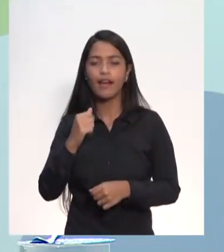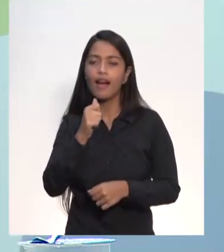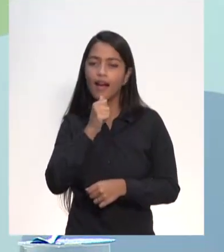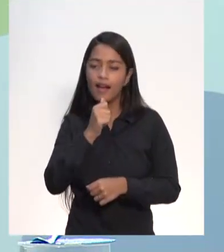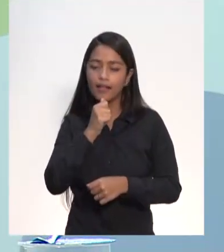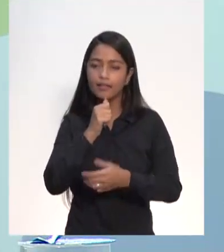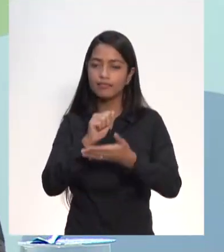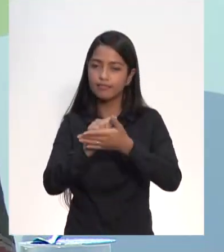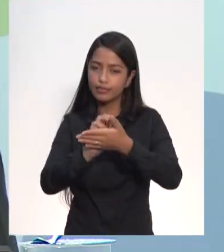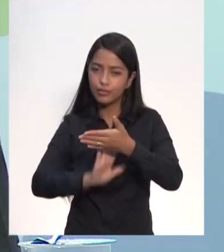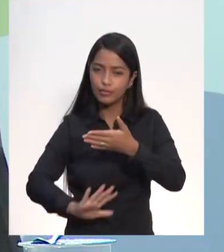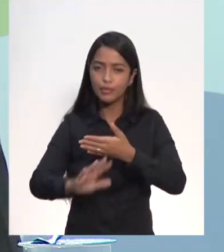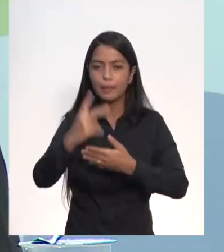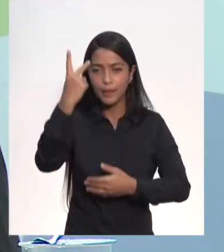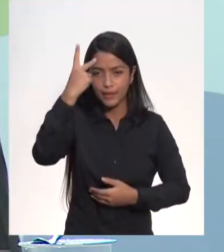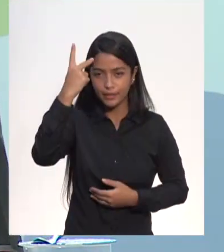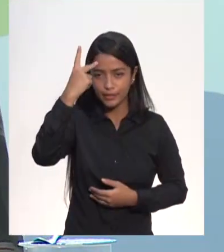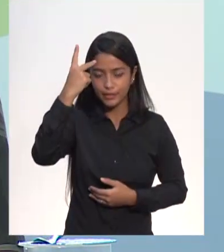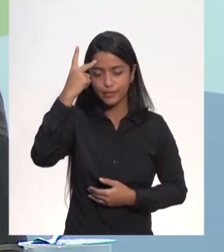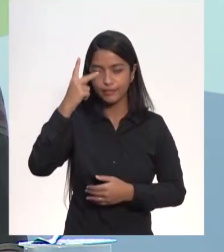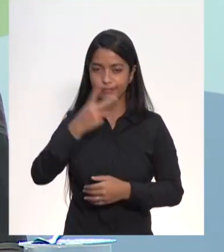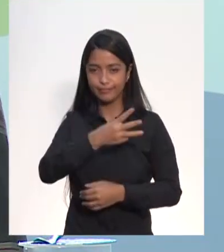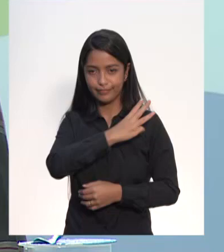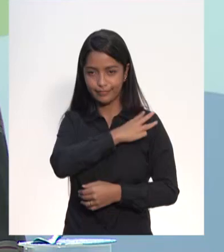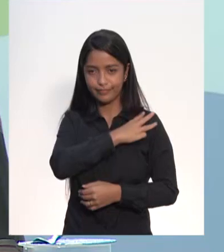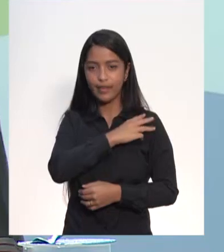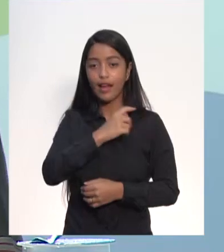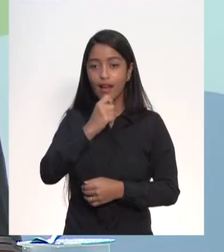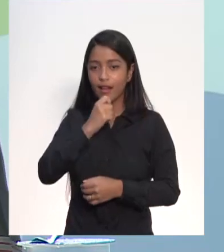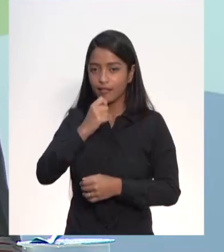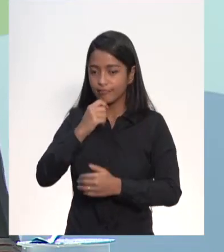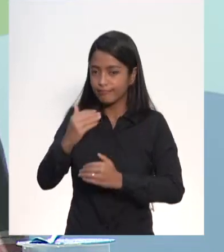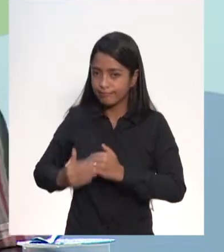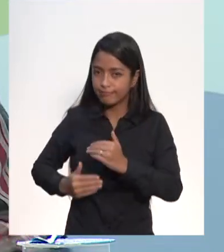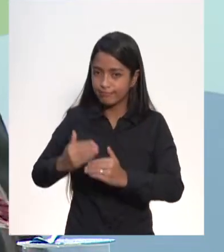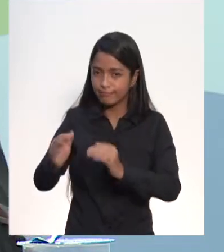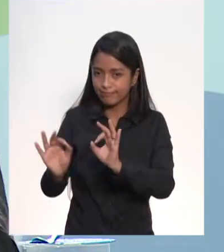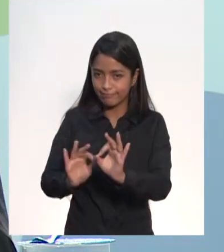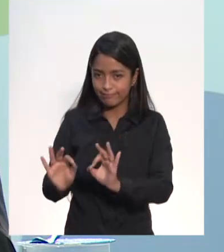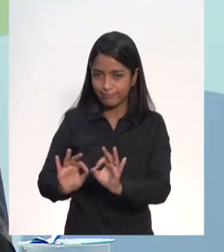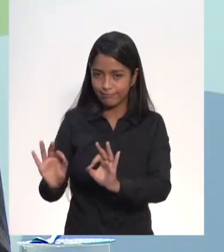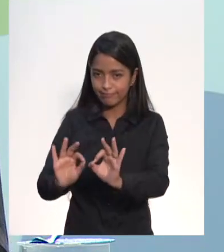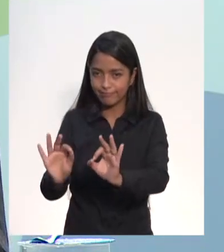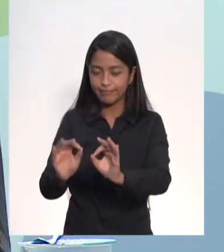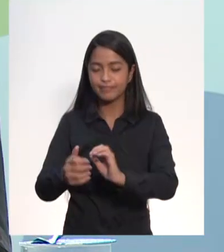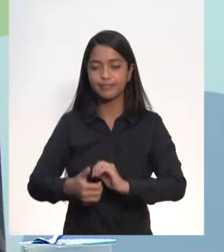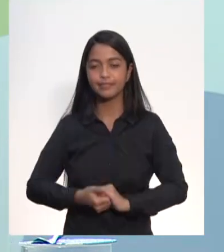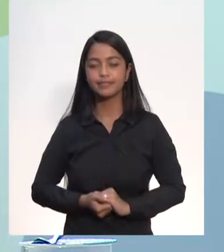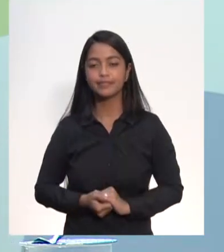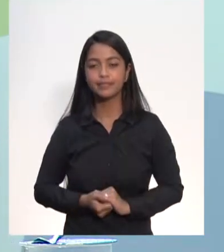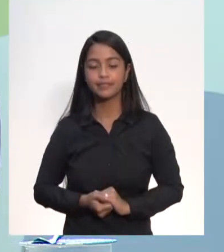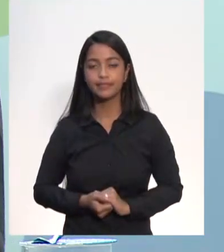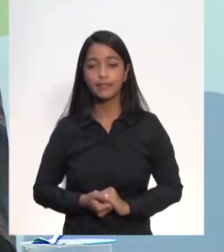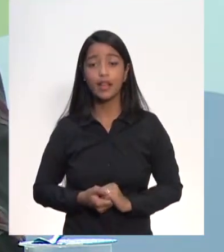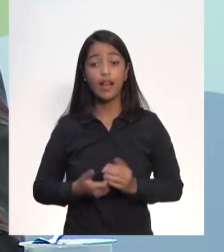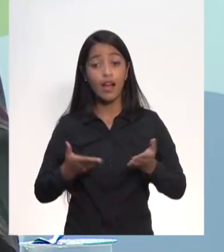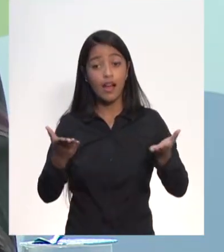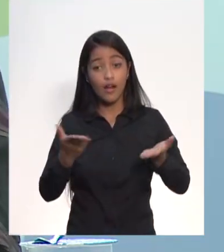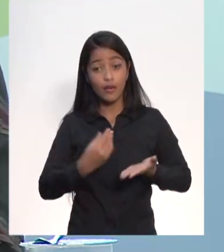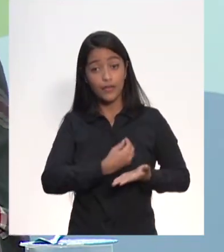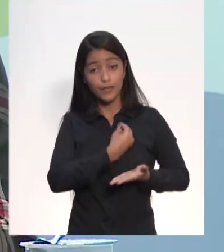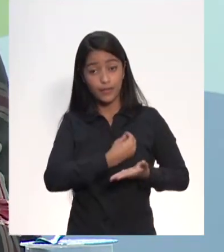currículo paulista do ensino médio, né, João? Isso. E então, o currículo vigente é o que